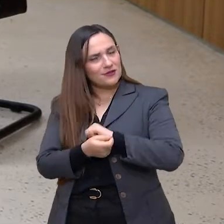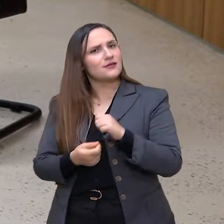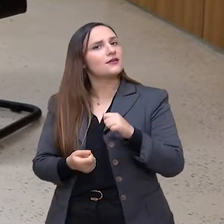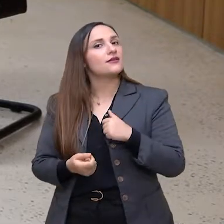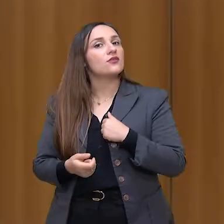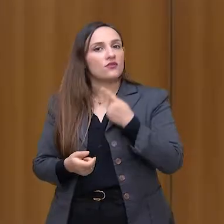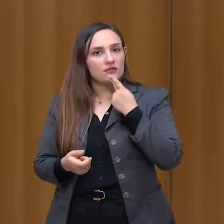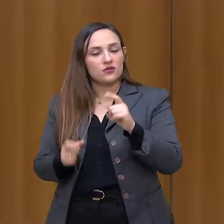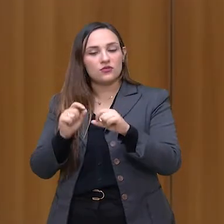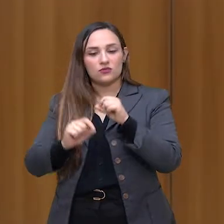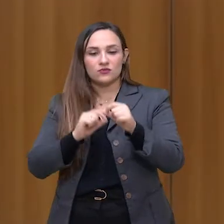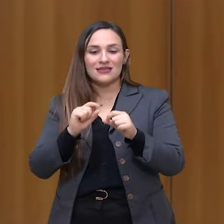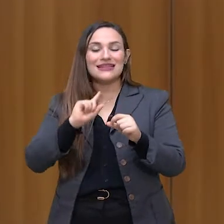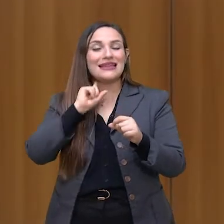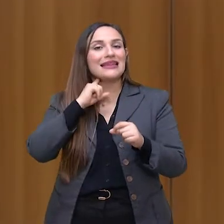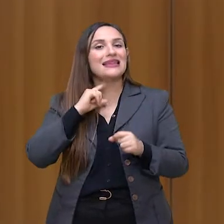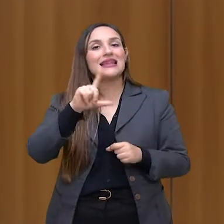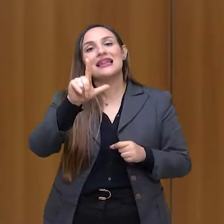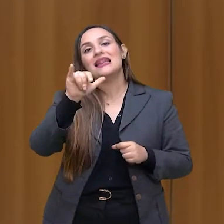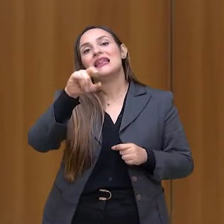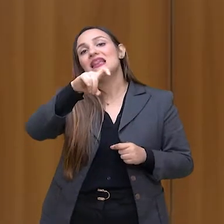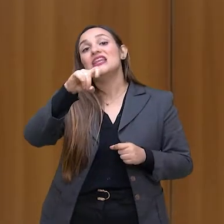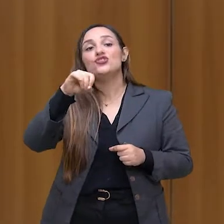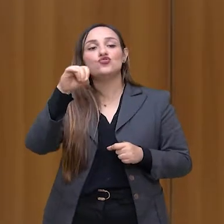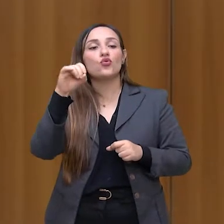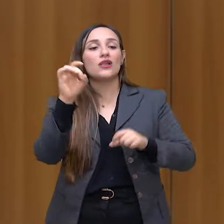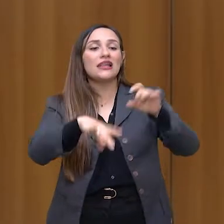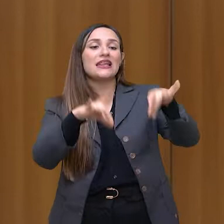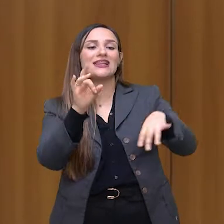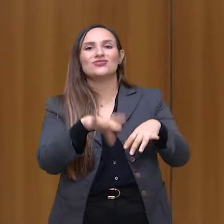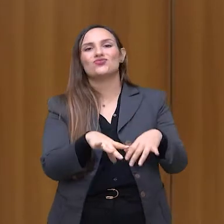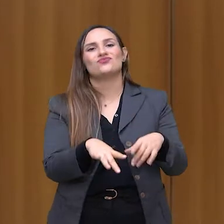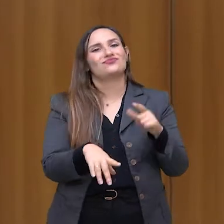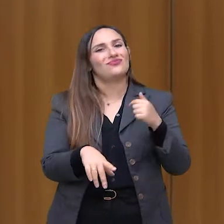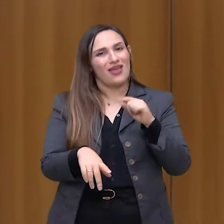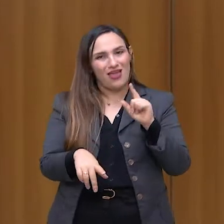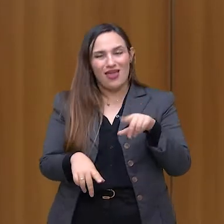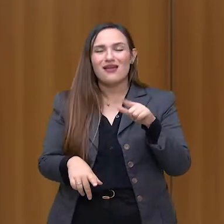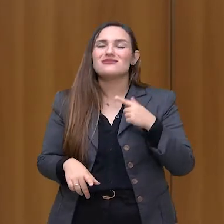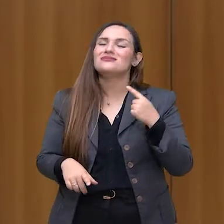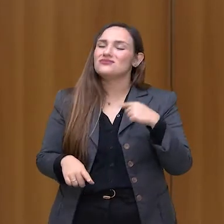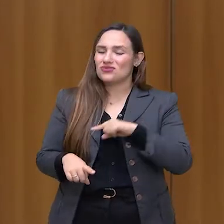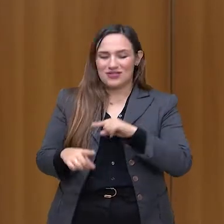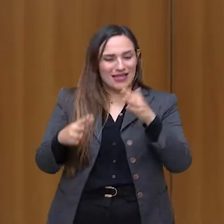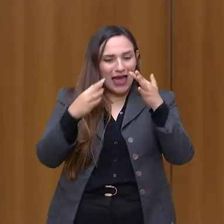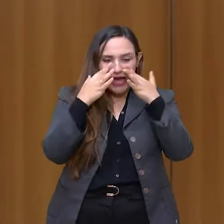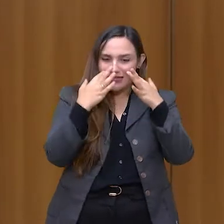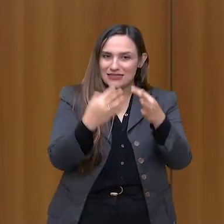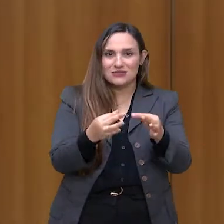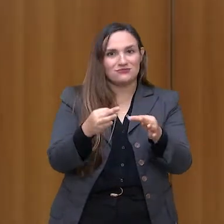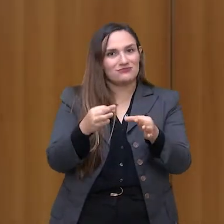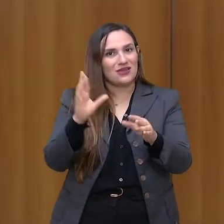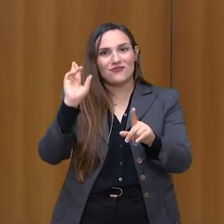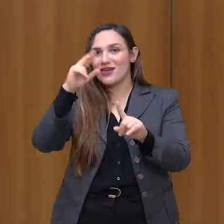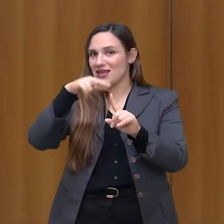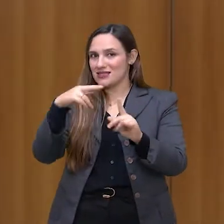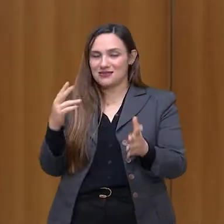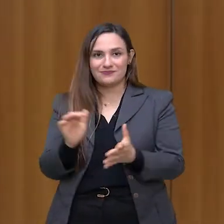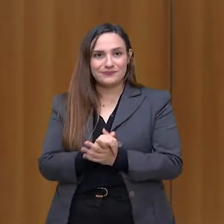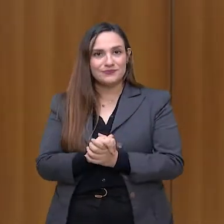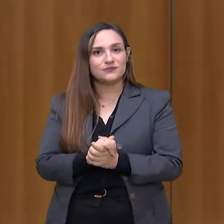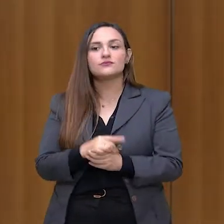dos resíduos, da destinação de resíduos, foi um destaque interessante, porque a gente conseguiu trabalhar